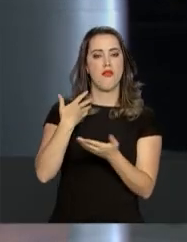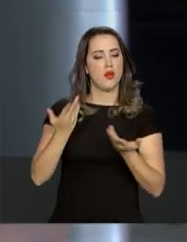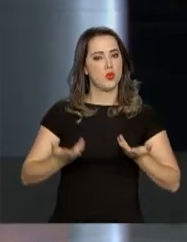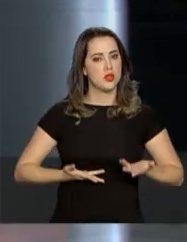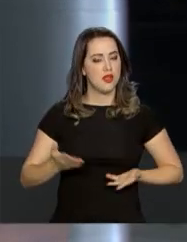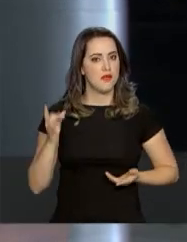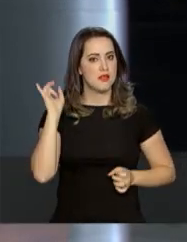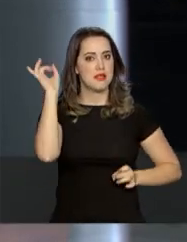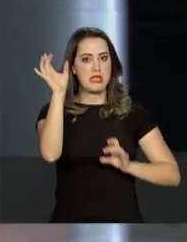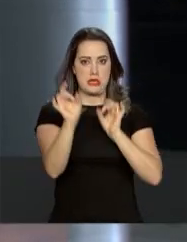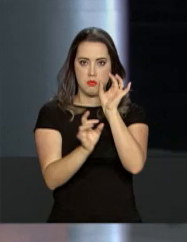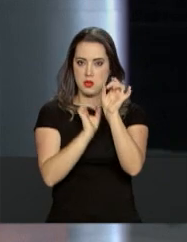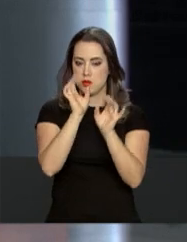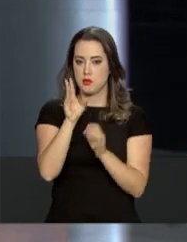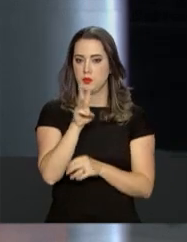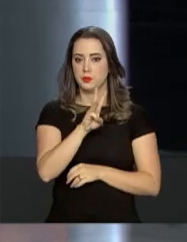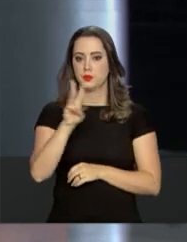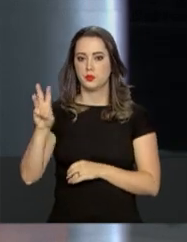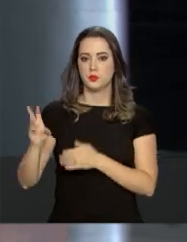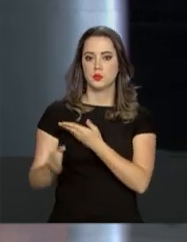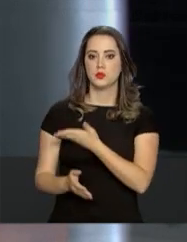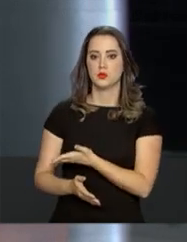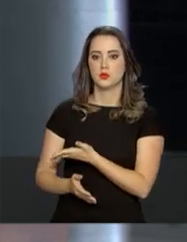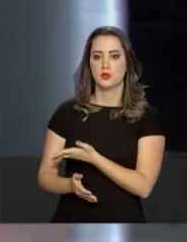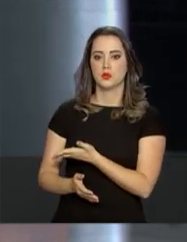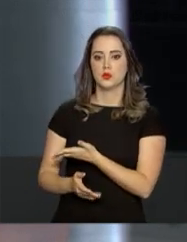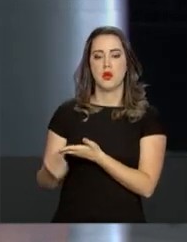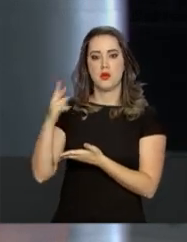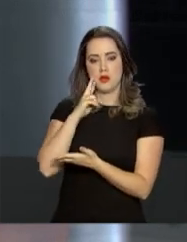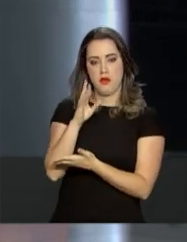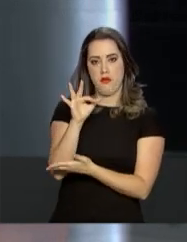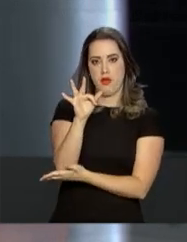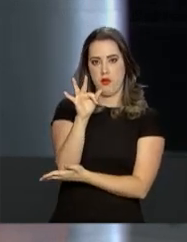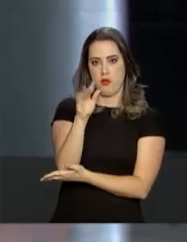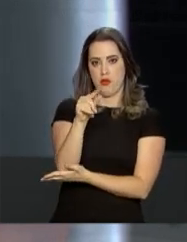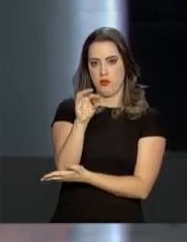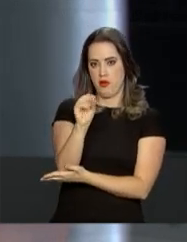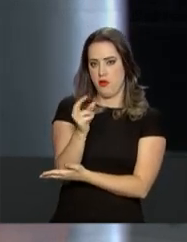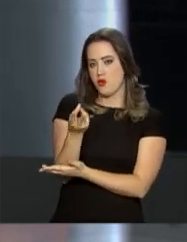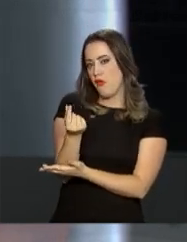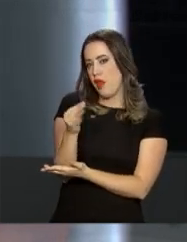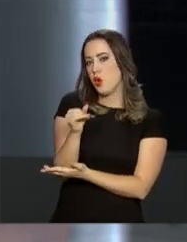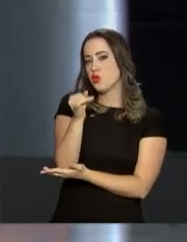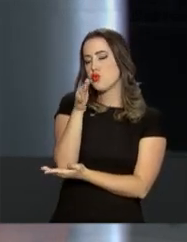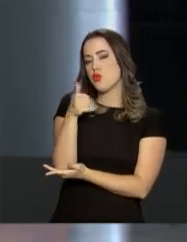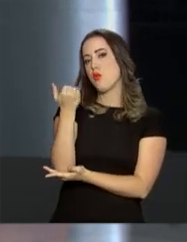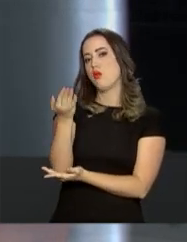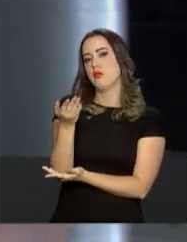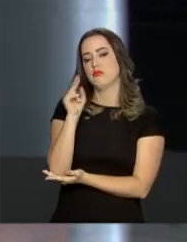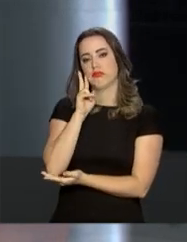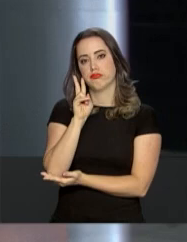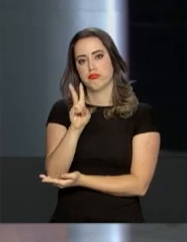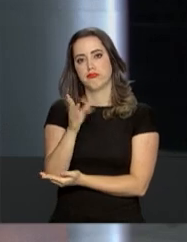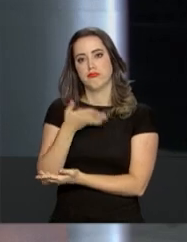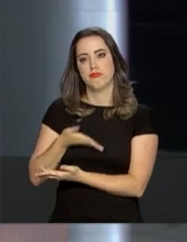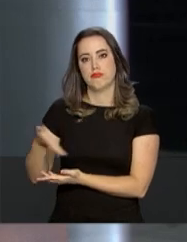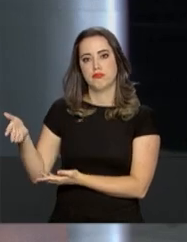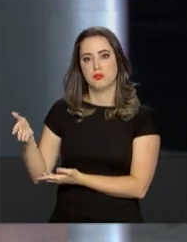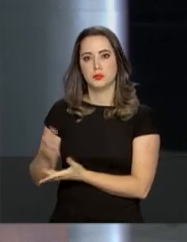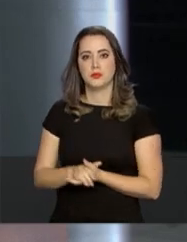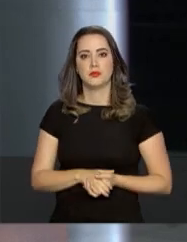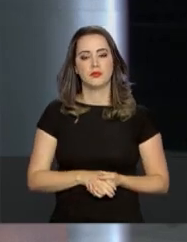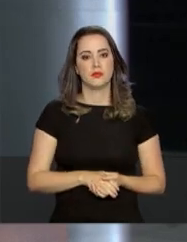no site www.restaurantweek.com.br ponto caixa.gov.br